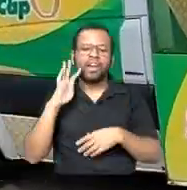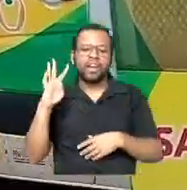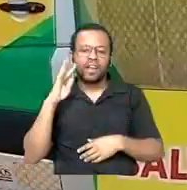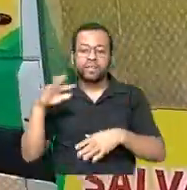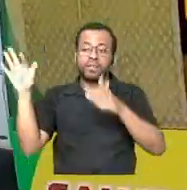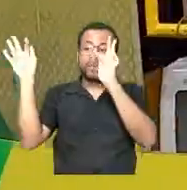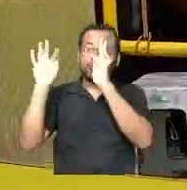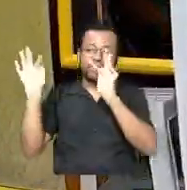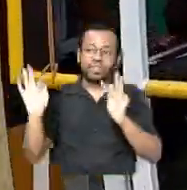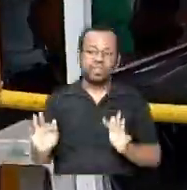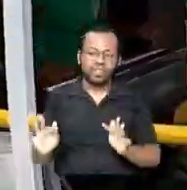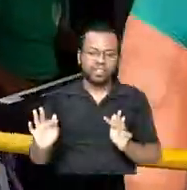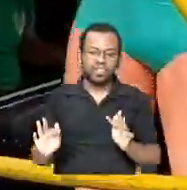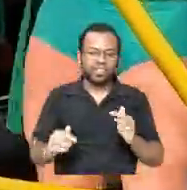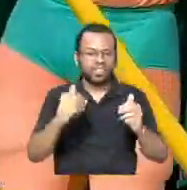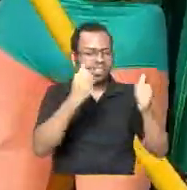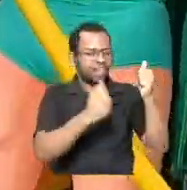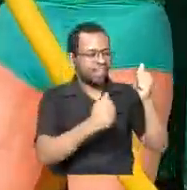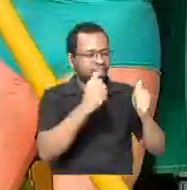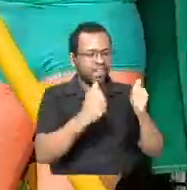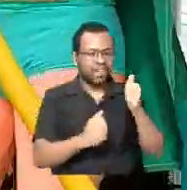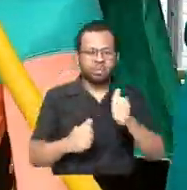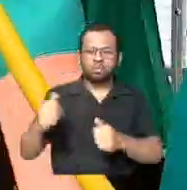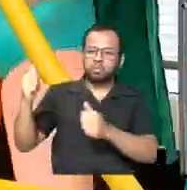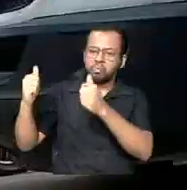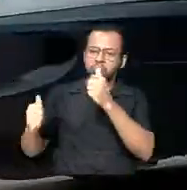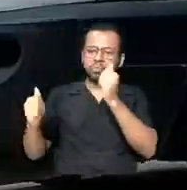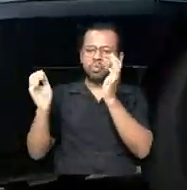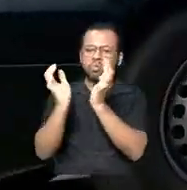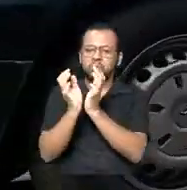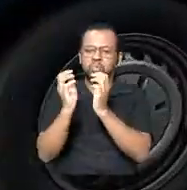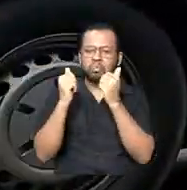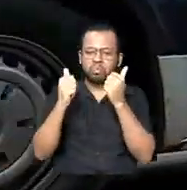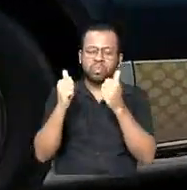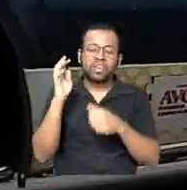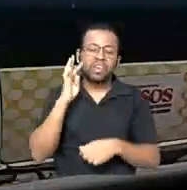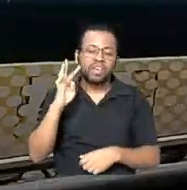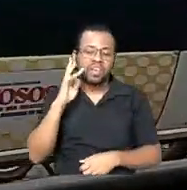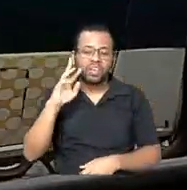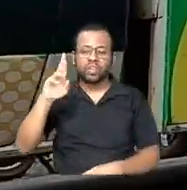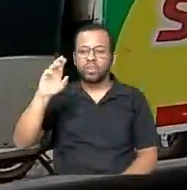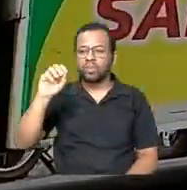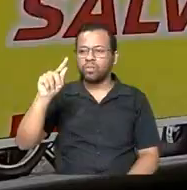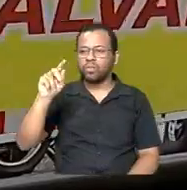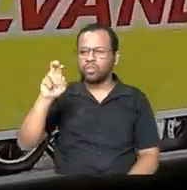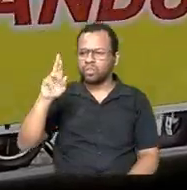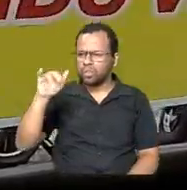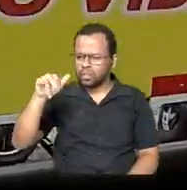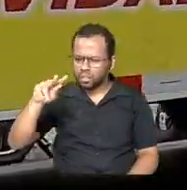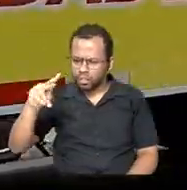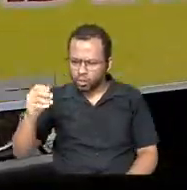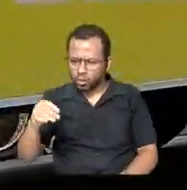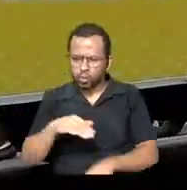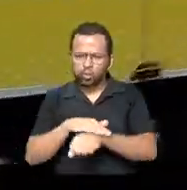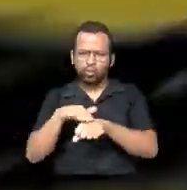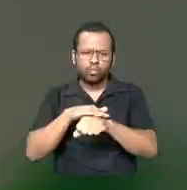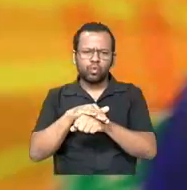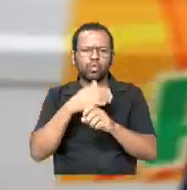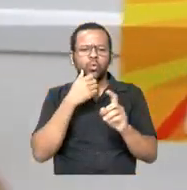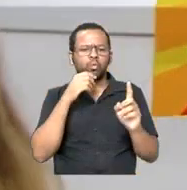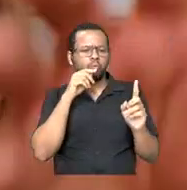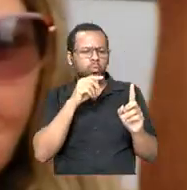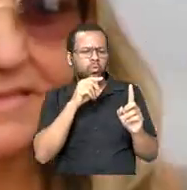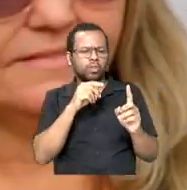alegria com o nosso carro show e toda a nossa equipe e o Rogerinho é claro que conversou com ela